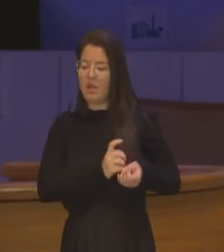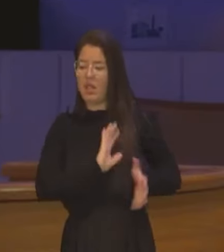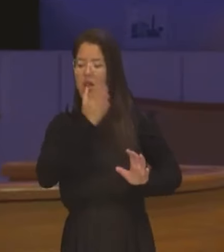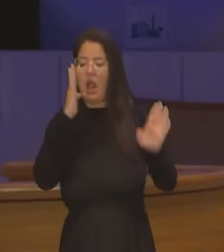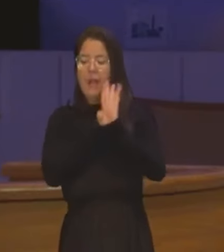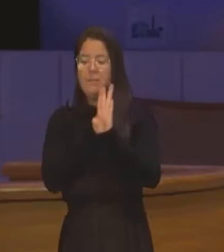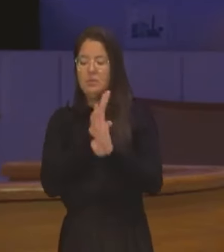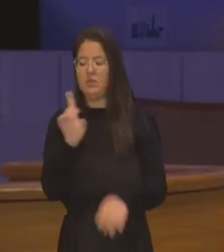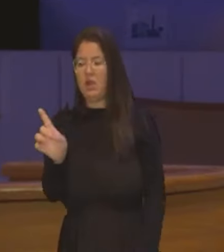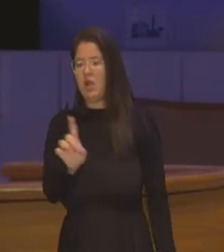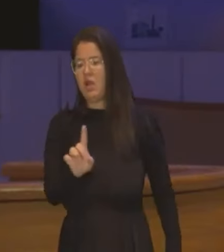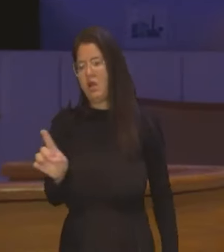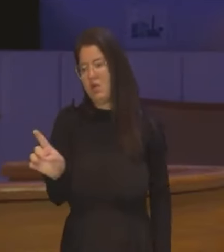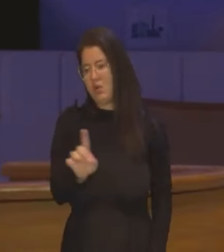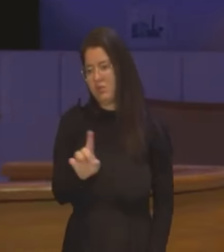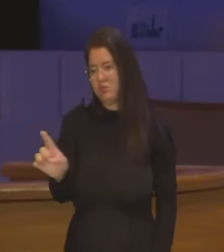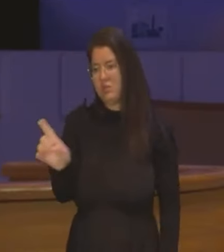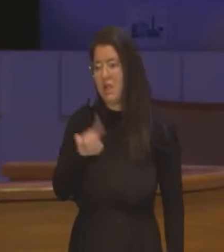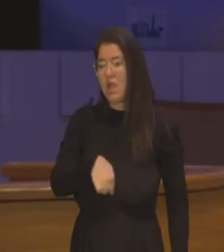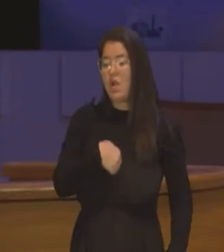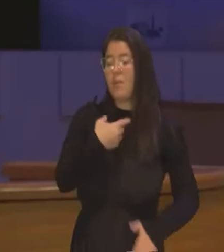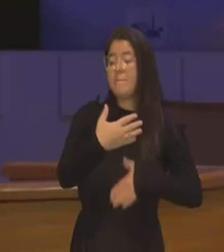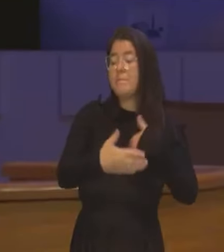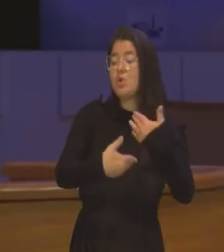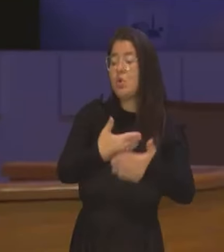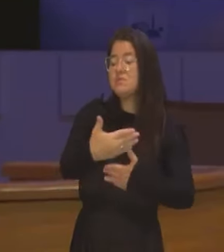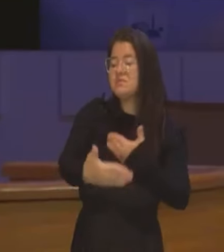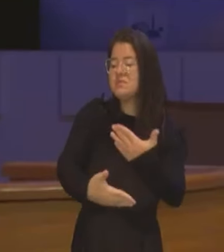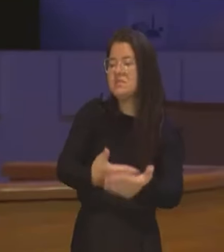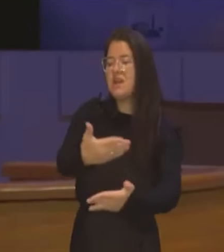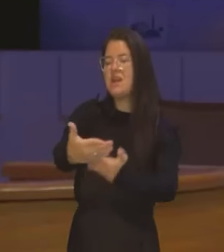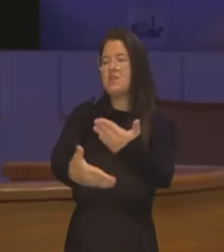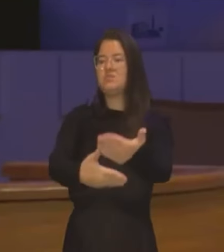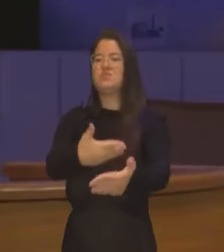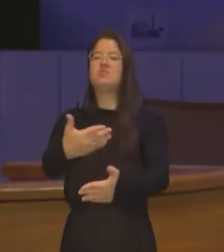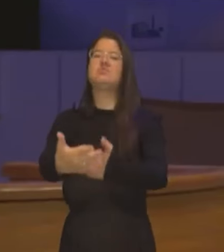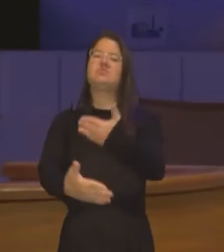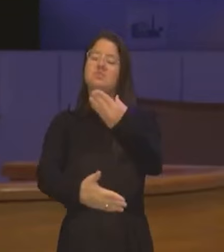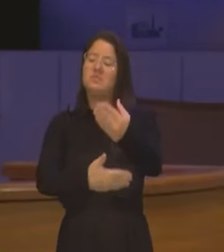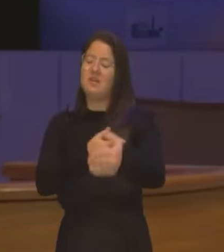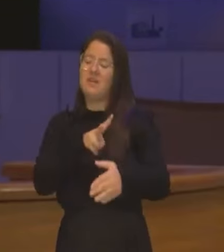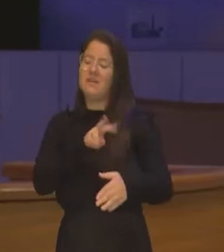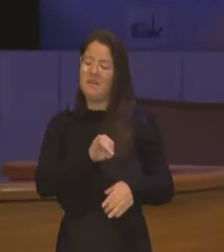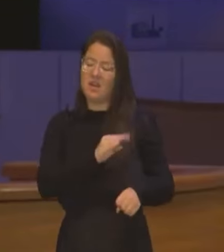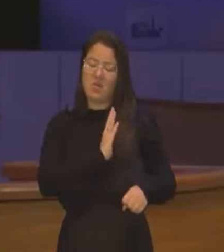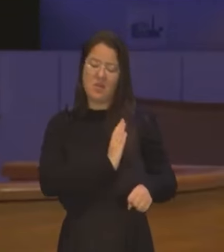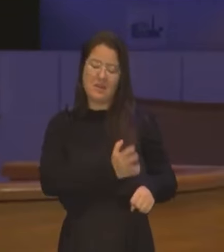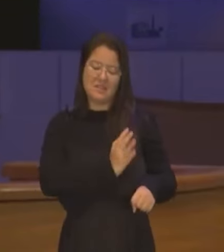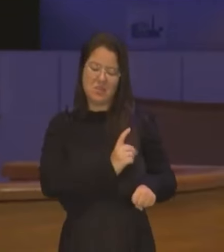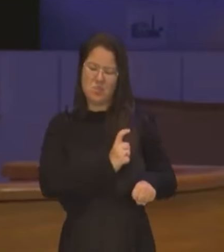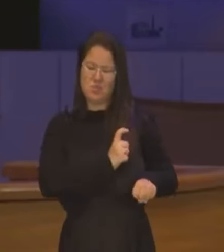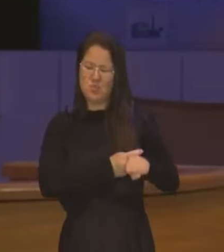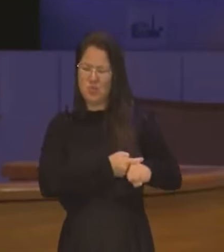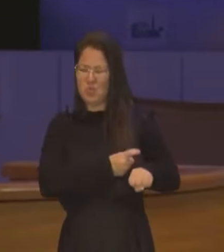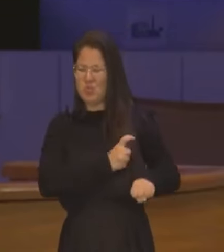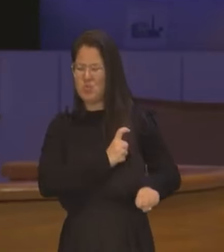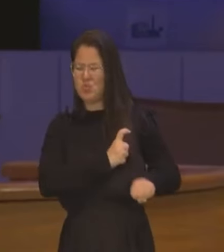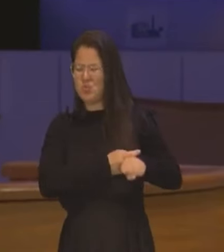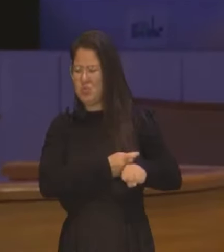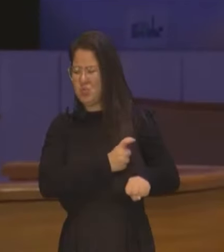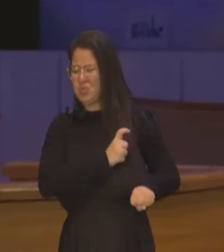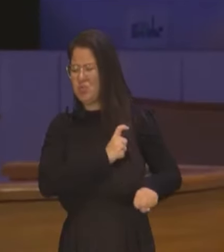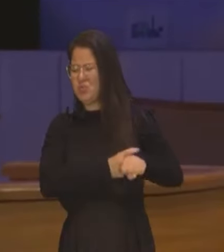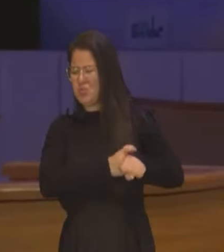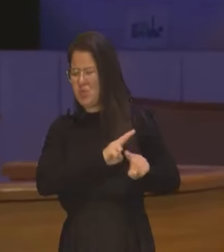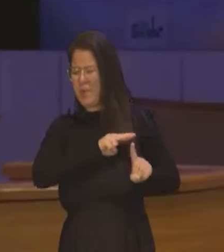outro. É um processo que vai cauterizando o seu coração, endurecendo a